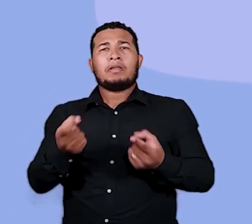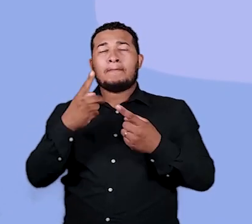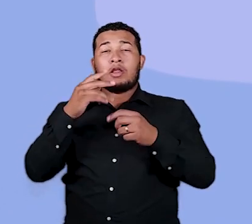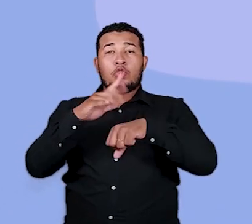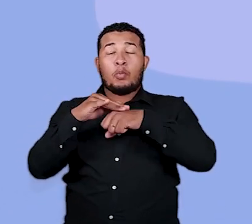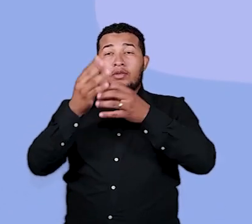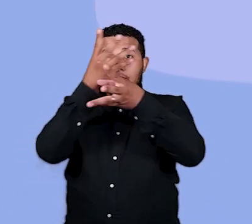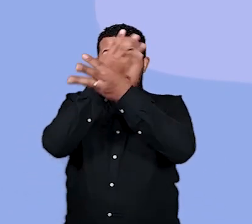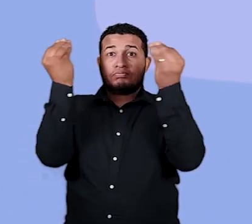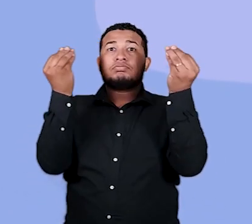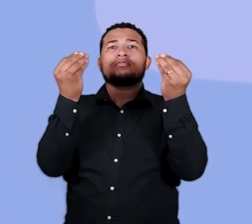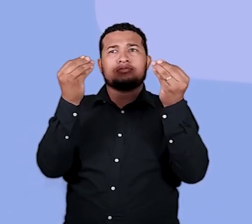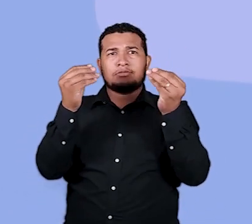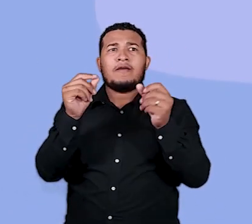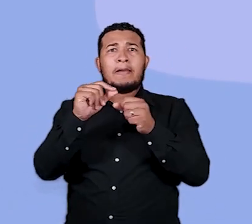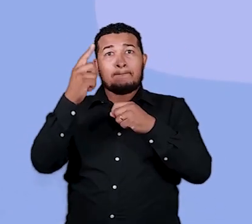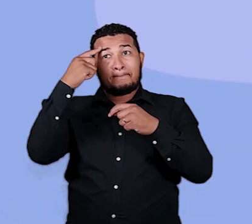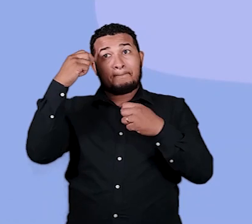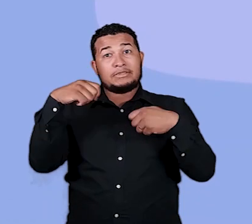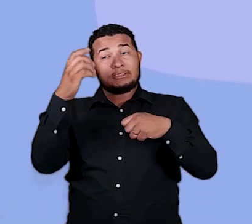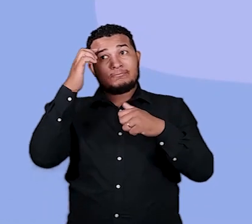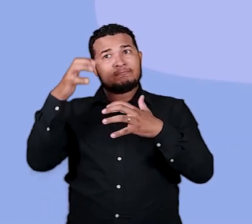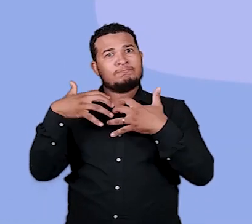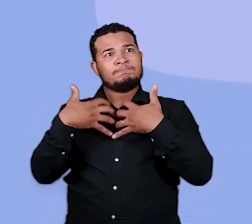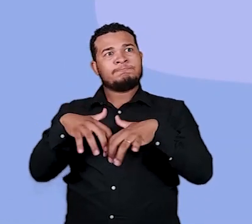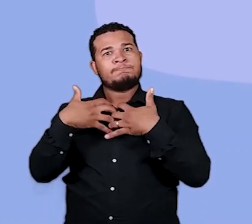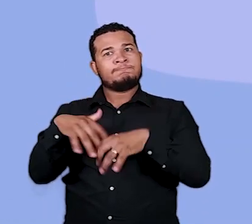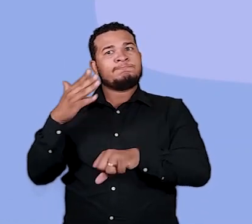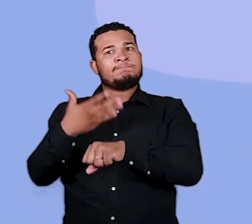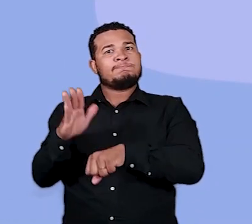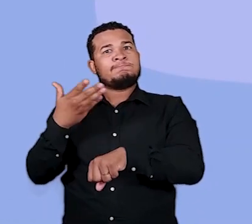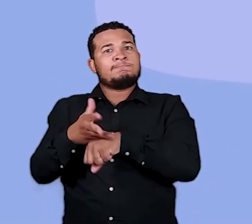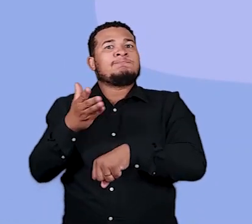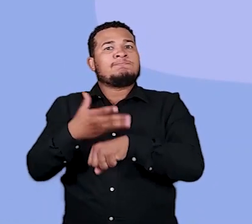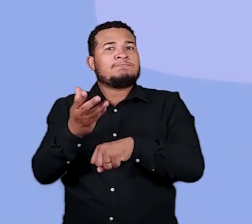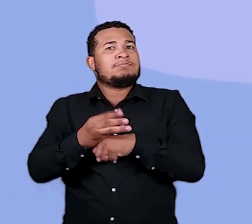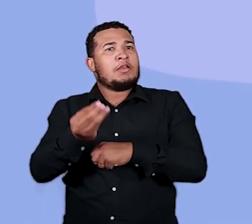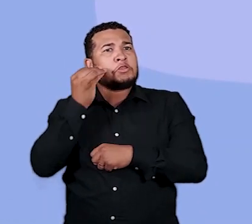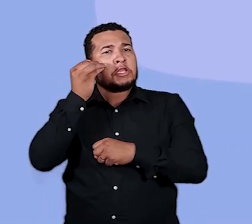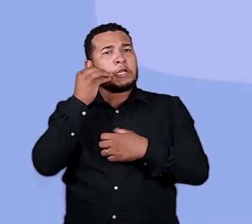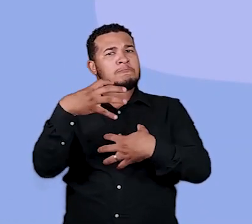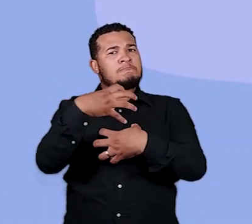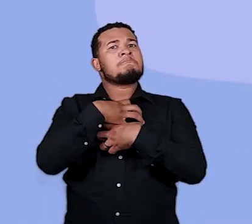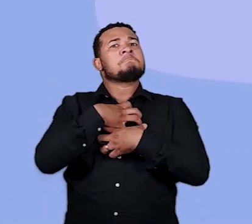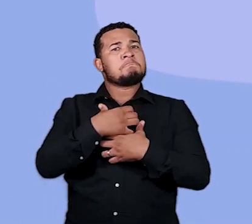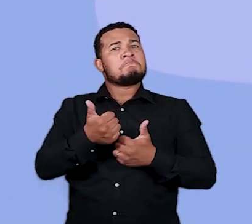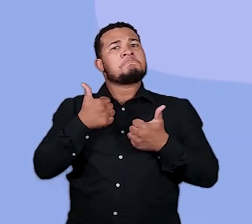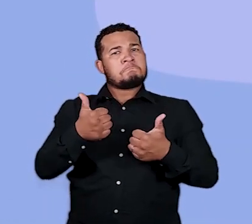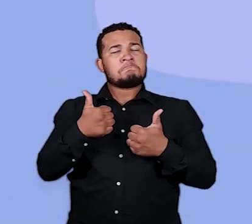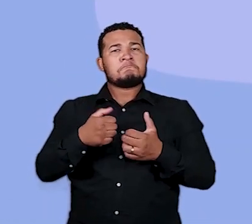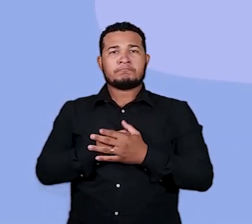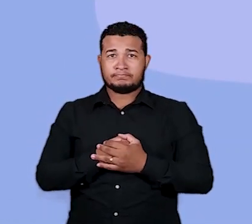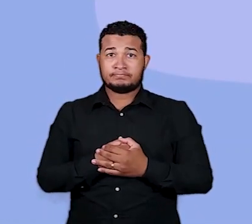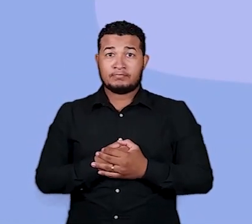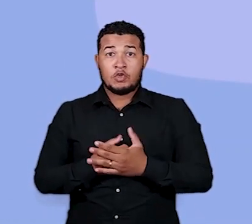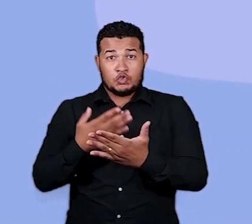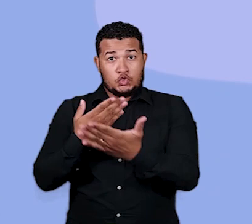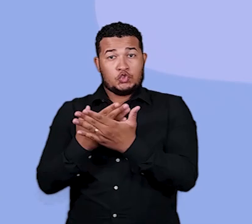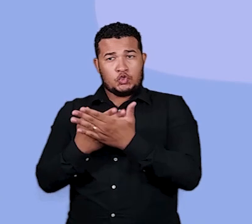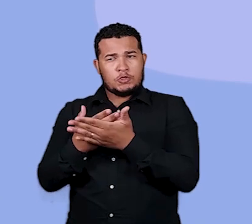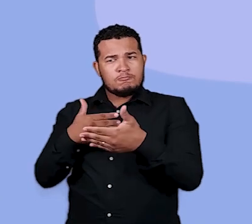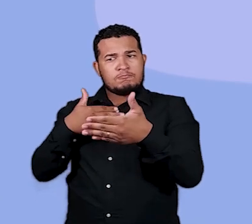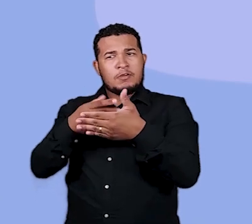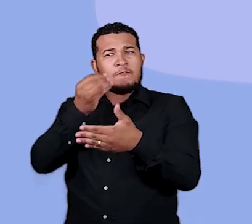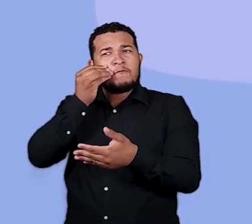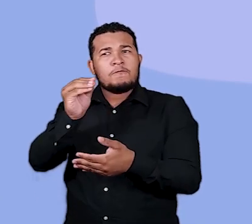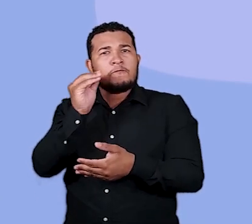cérebro, assim como você faria com qualquer outro músculo do seu corpo, com o objetivo de mantê-lo saudável. Um estudo recente